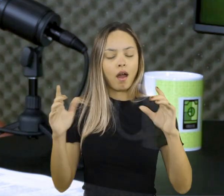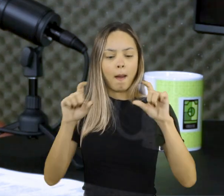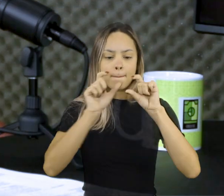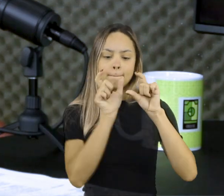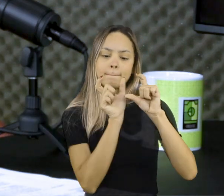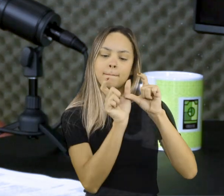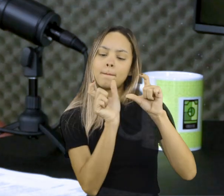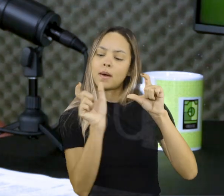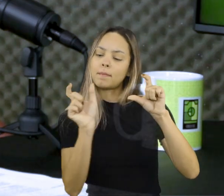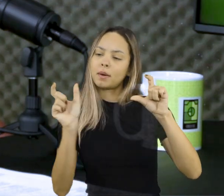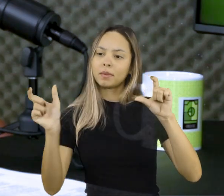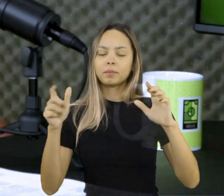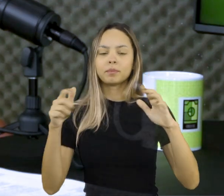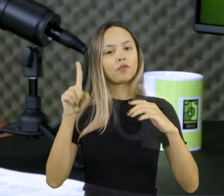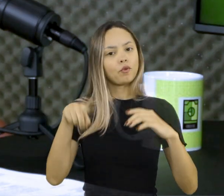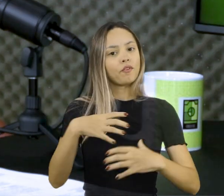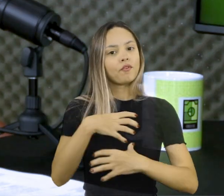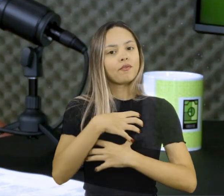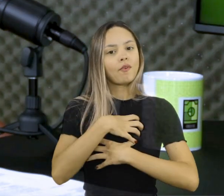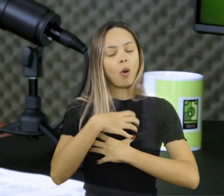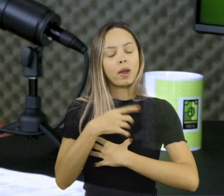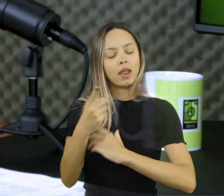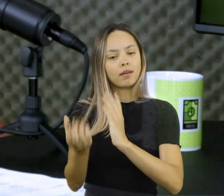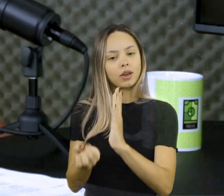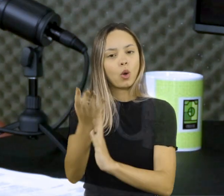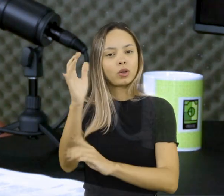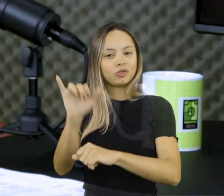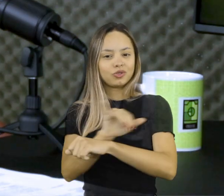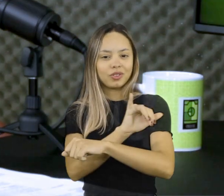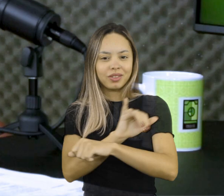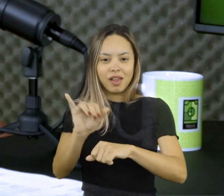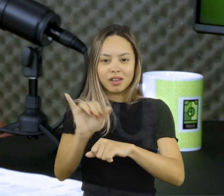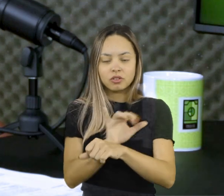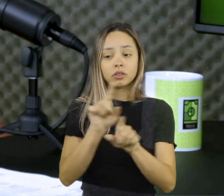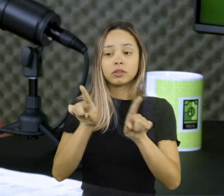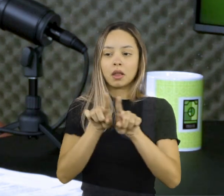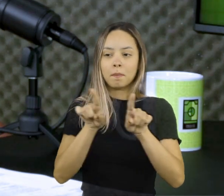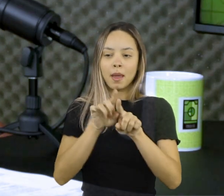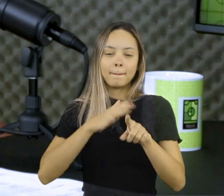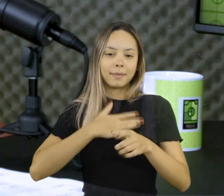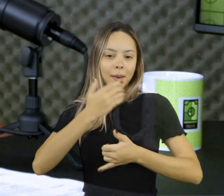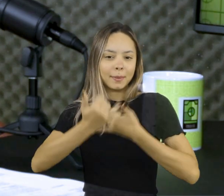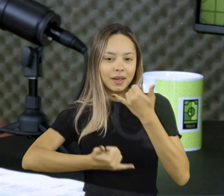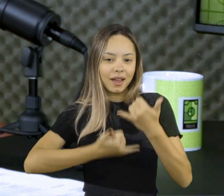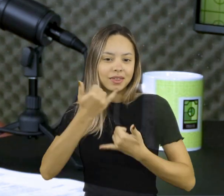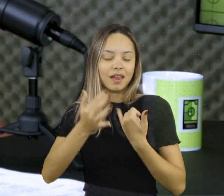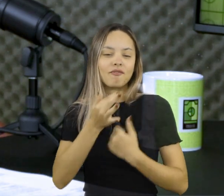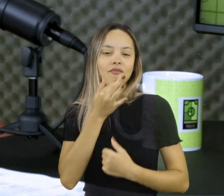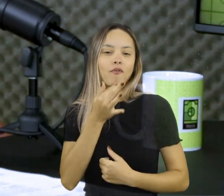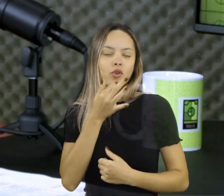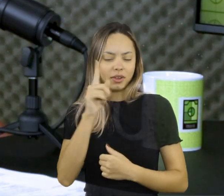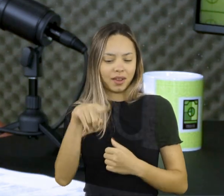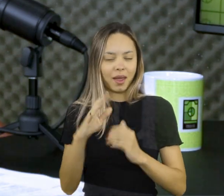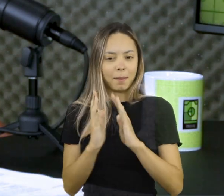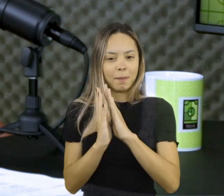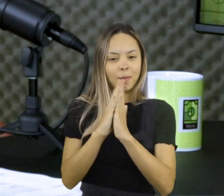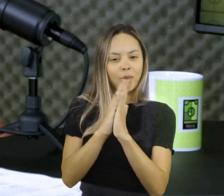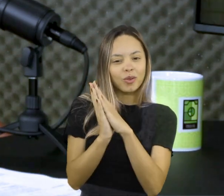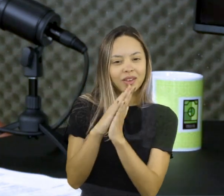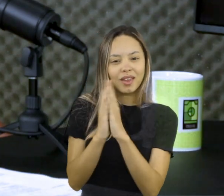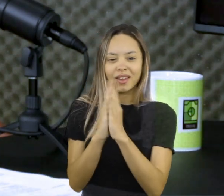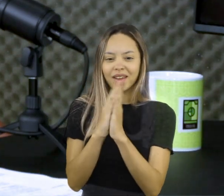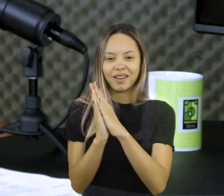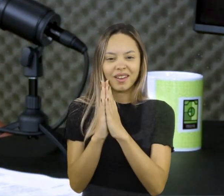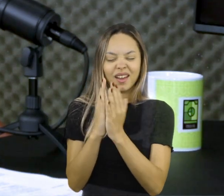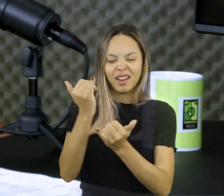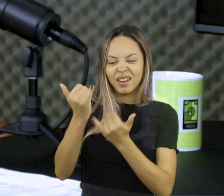jeito muito peculiar que eu aprendi. Minha brincadeira favorita não era brincadeira de boneca, não era brincadeira de